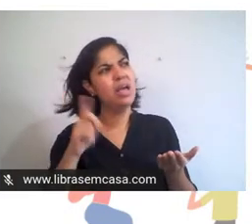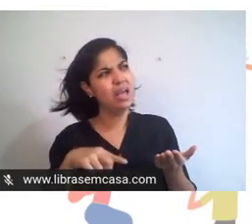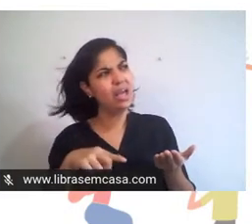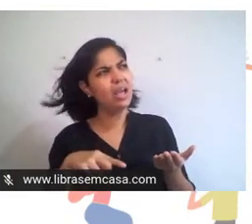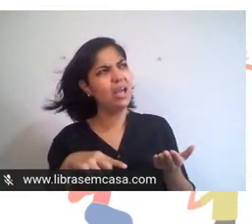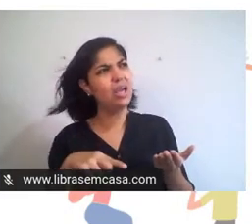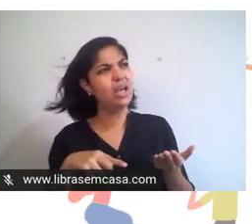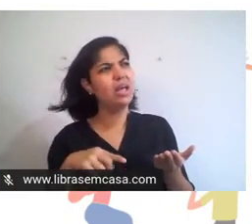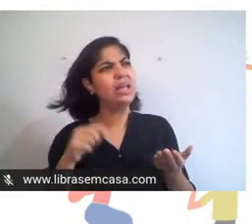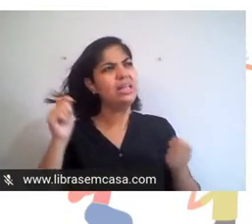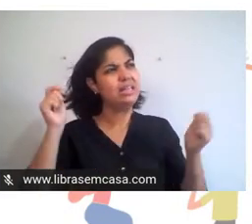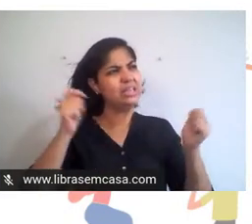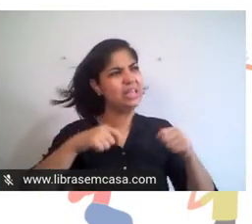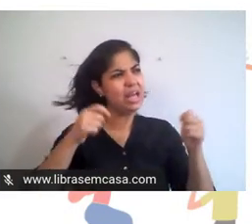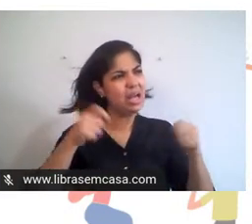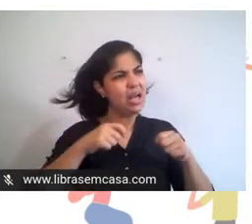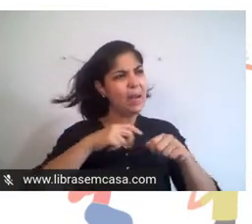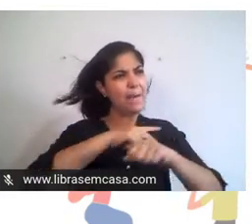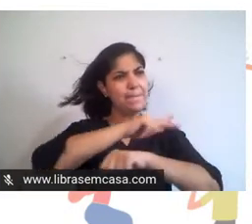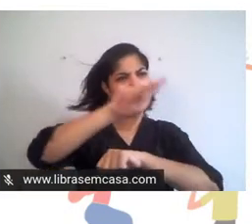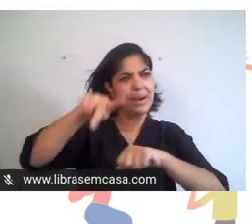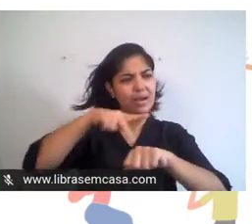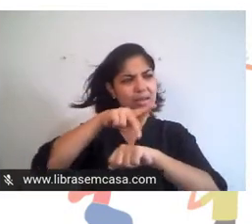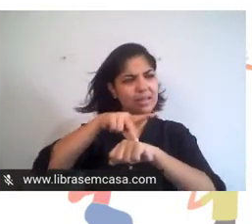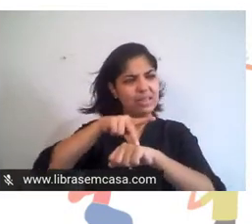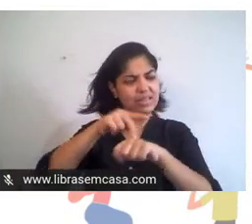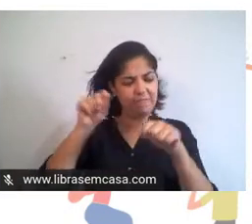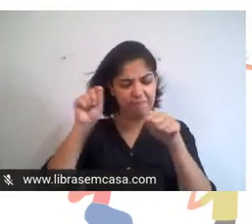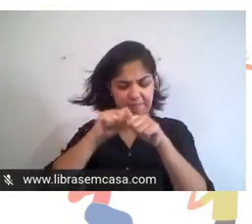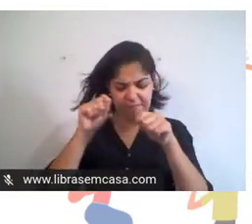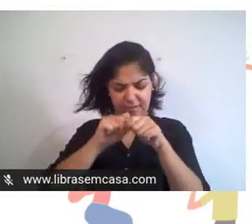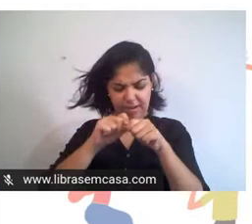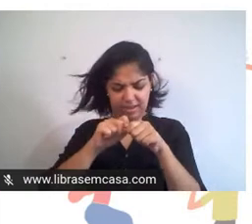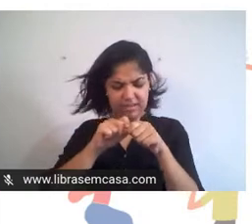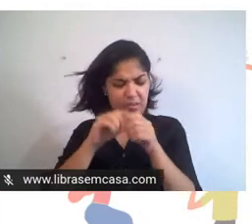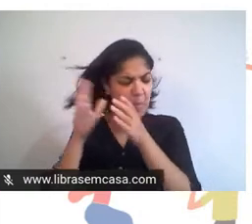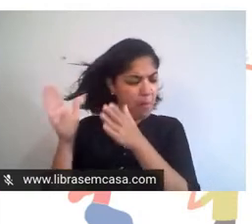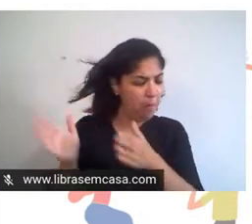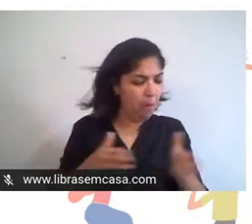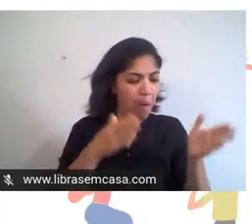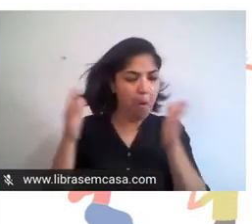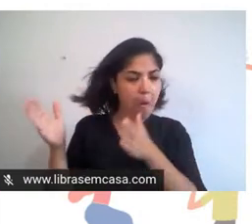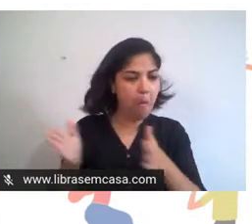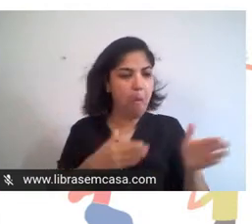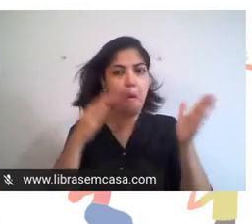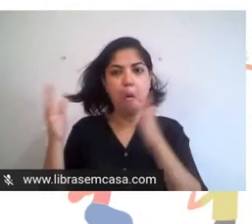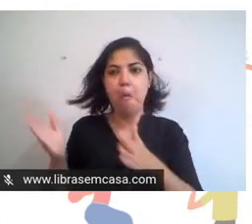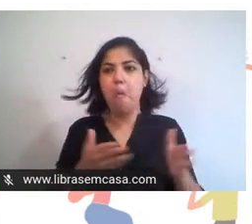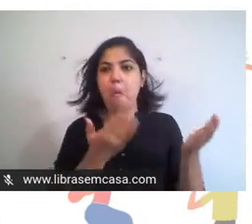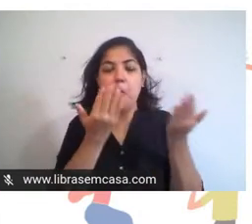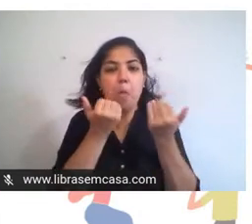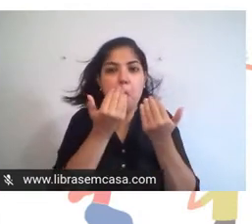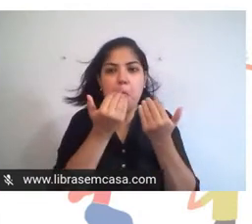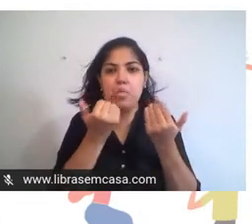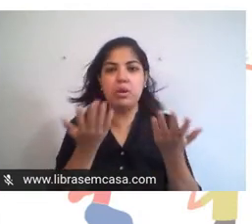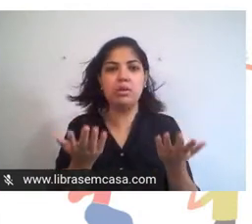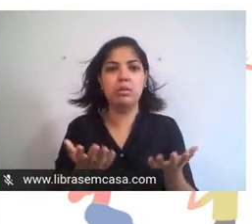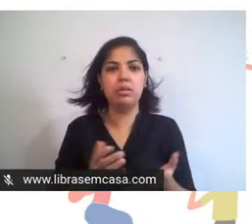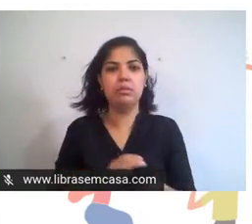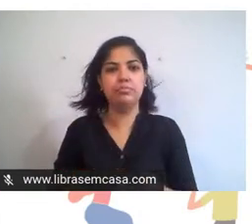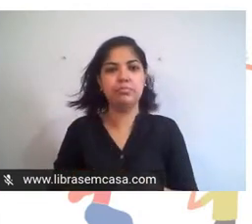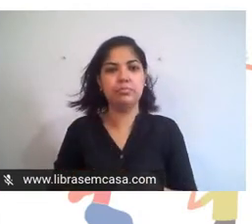controverso um país produtor de toneladas de grãos, que muitas vezes se fala que são